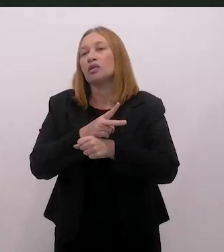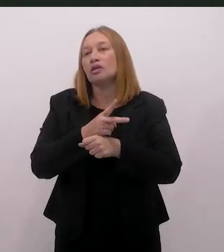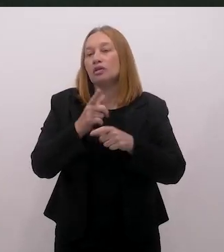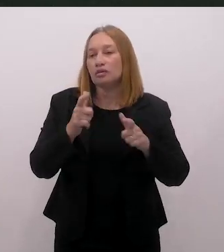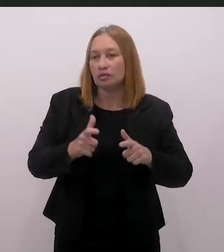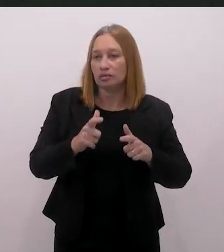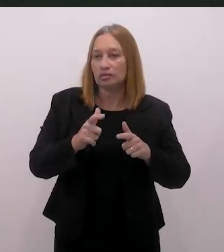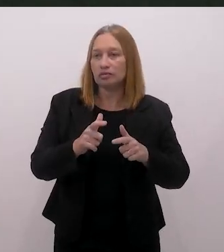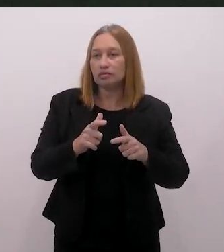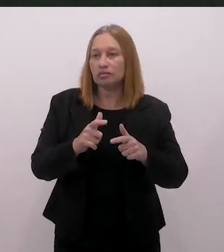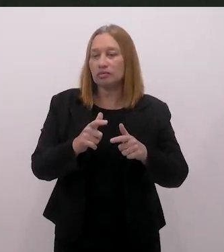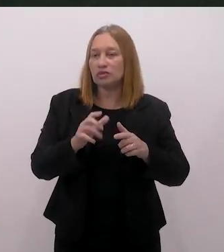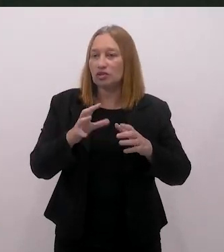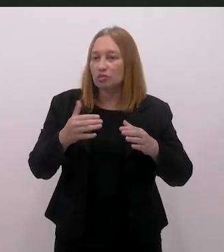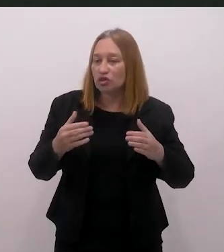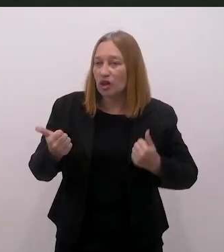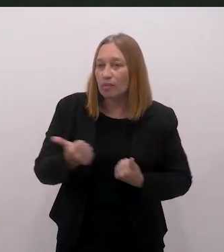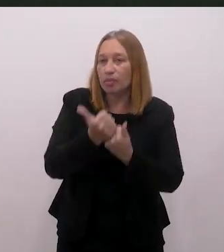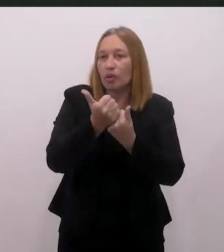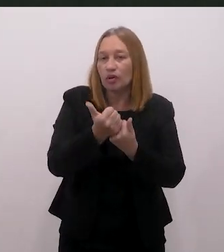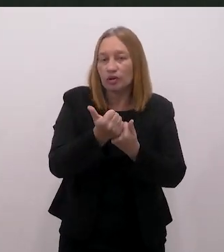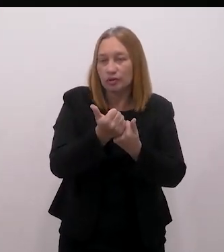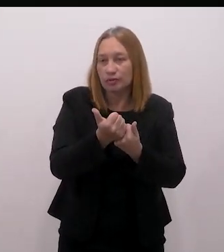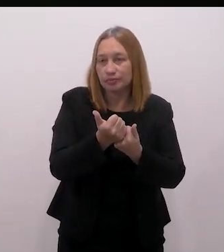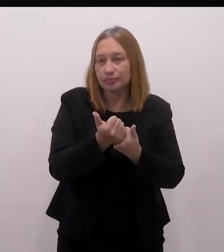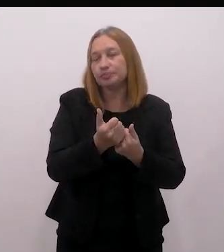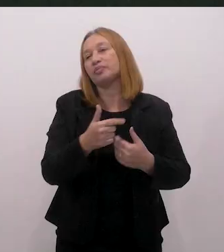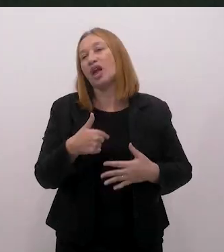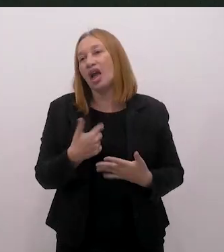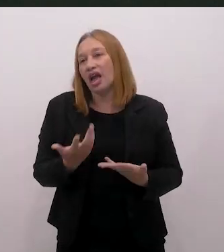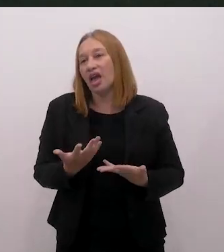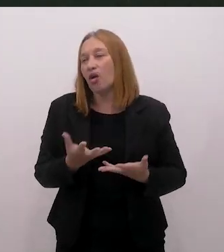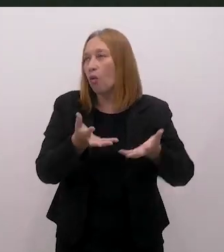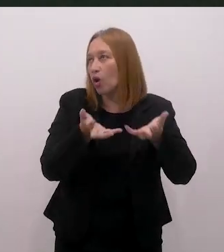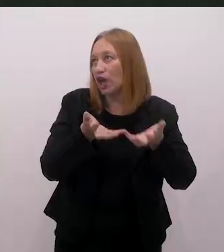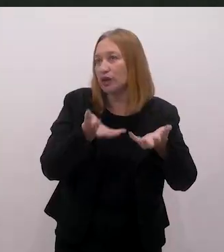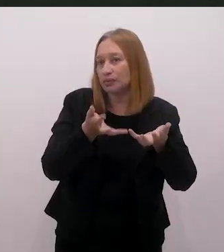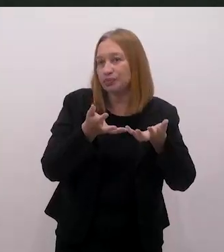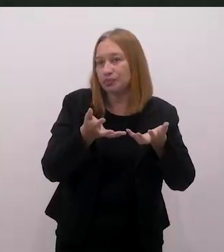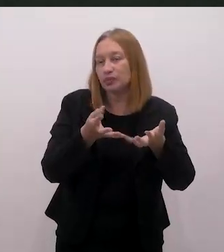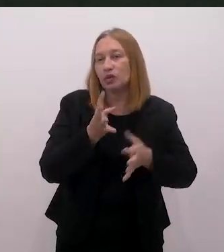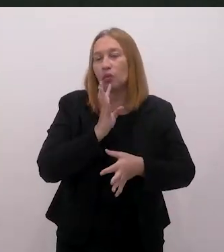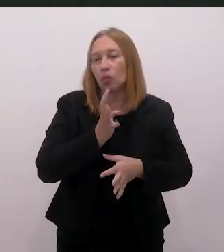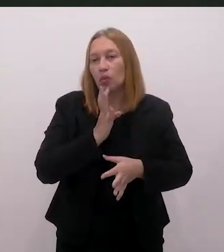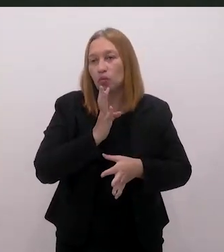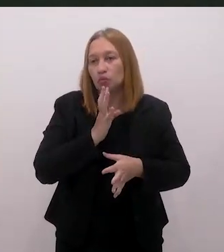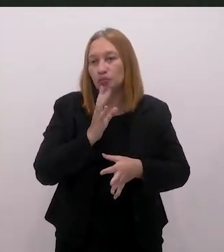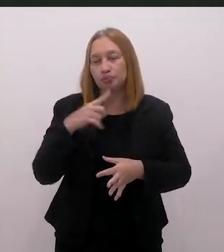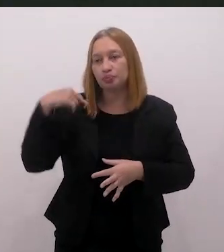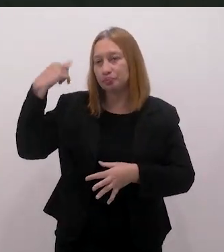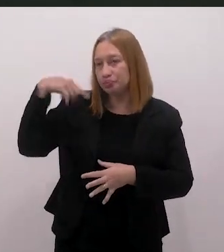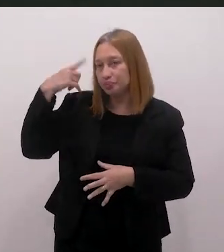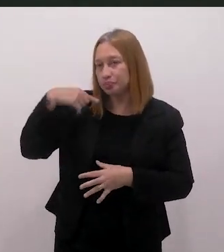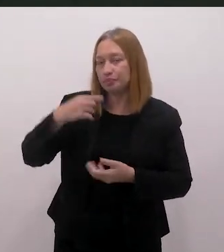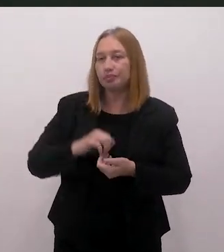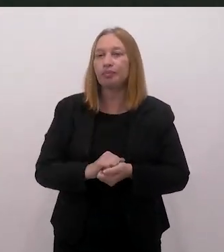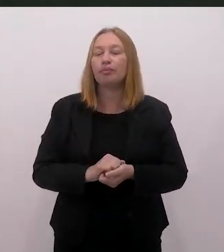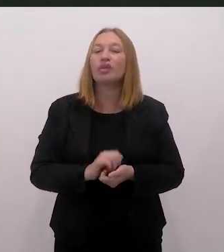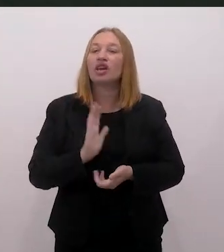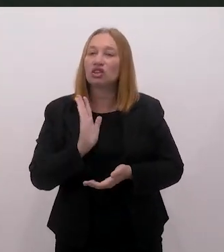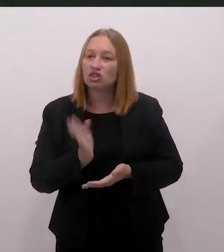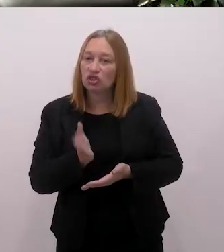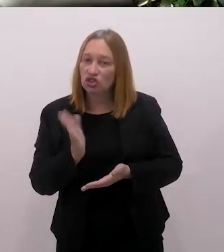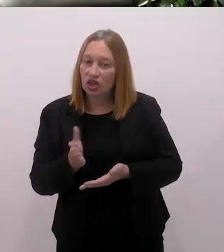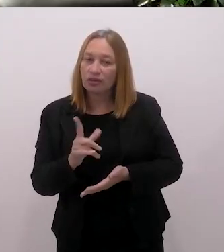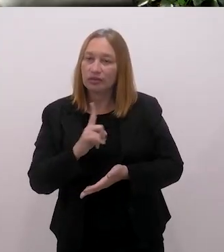procuram para fazer um tipo de rede. Sim. Entendeu? Eu estou querendo conhecer um